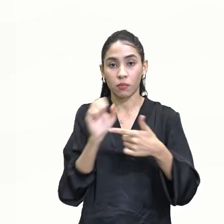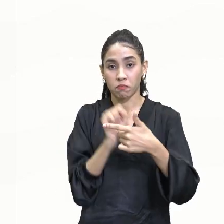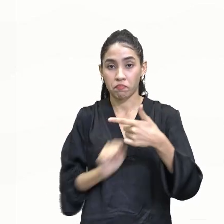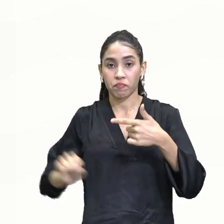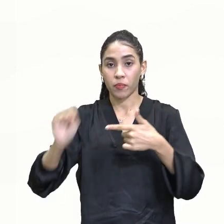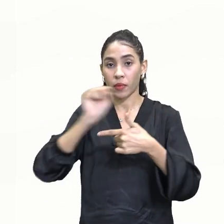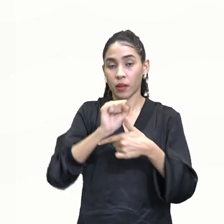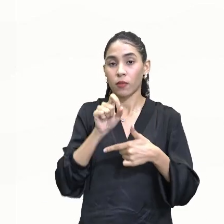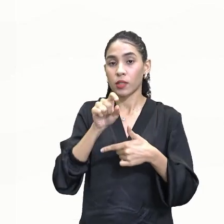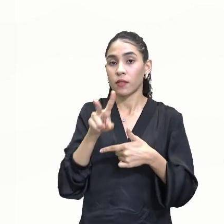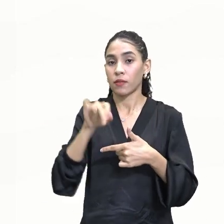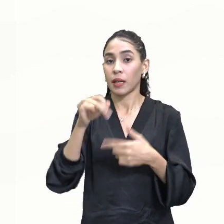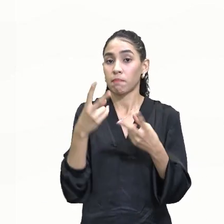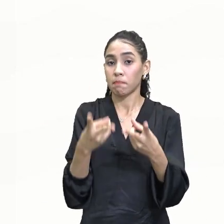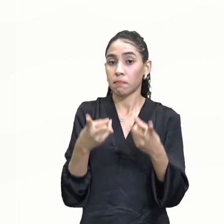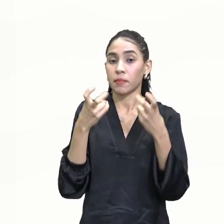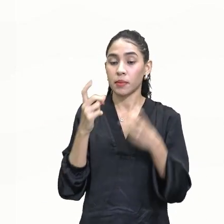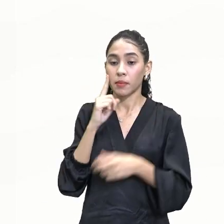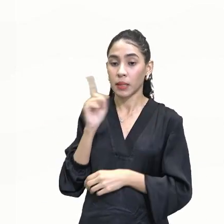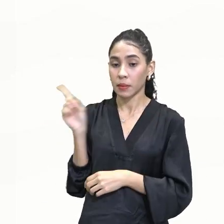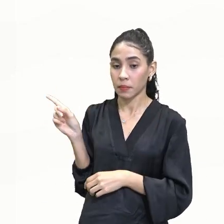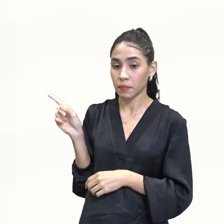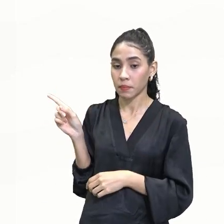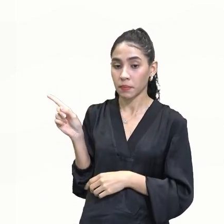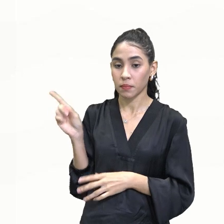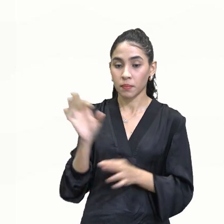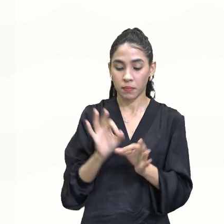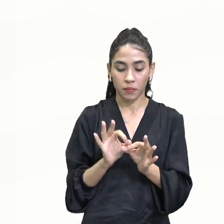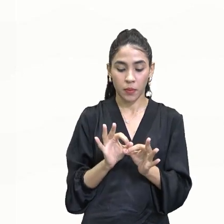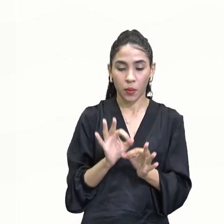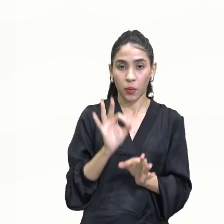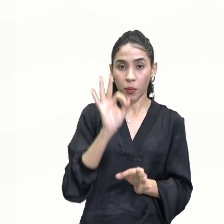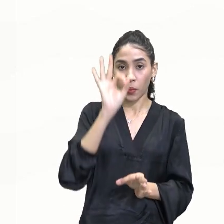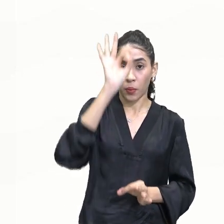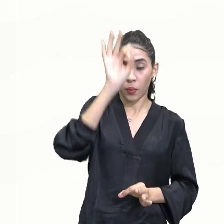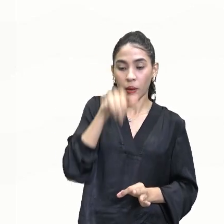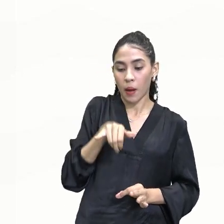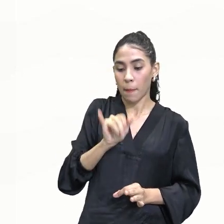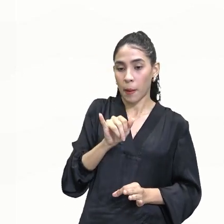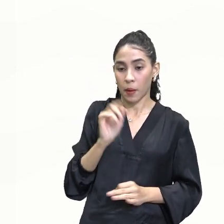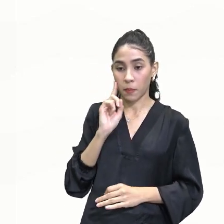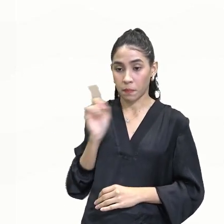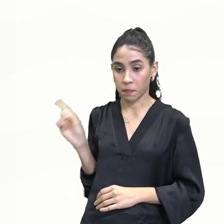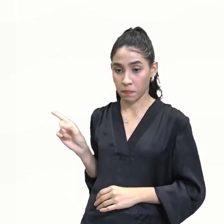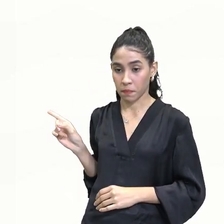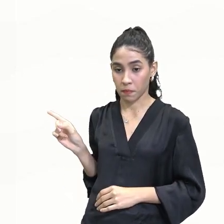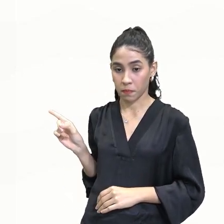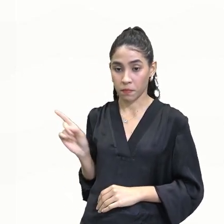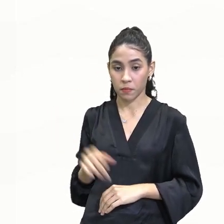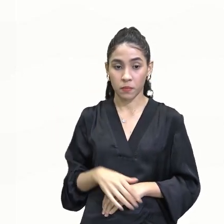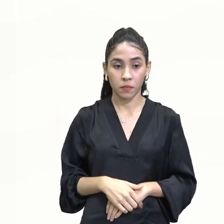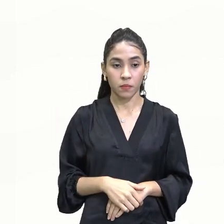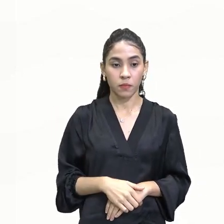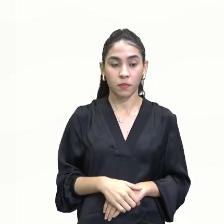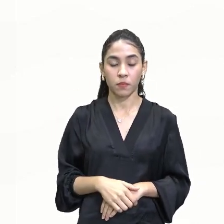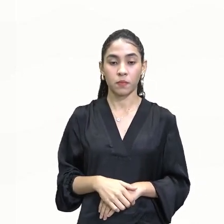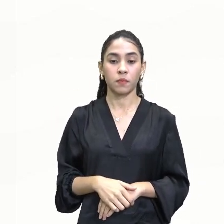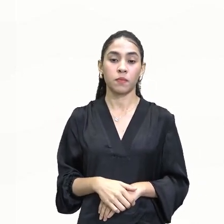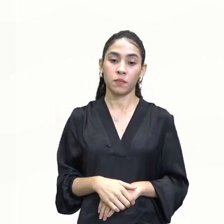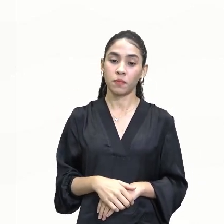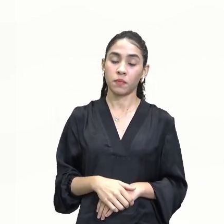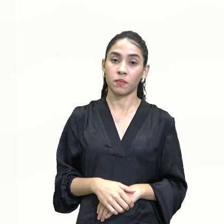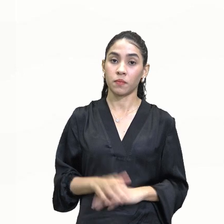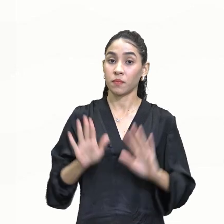observar aqui, ó, o eixo y que eu acabei de destacar para você. Tudo bem? Segundo, o